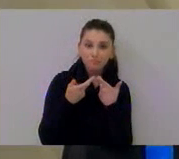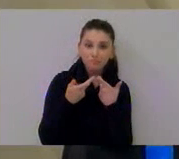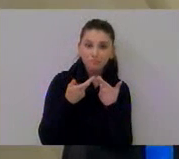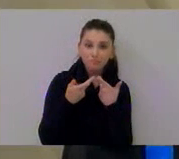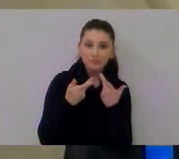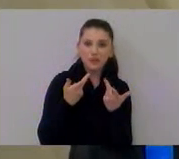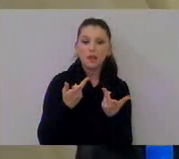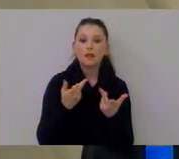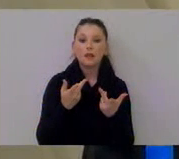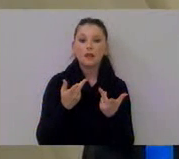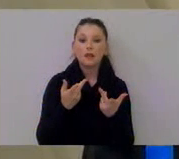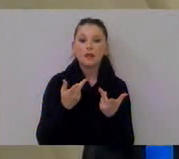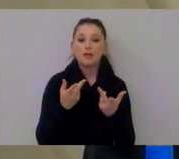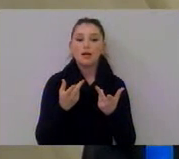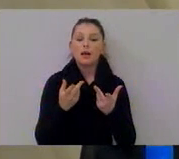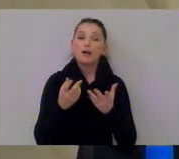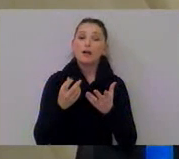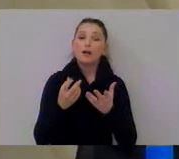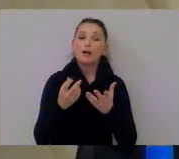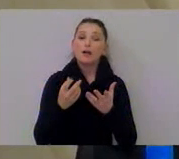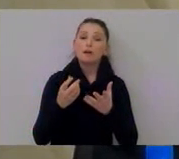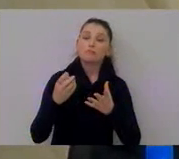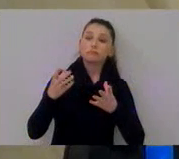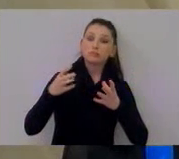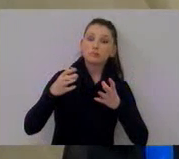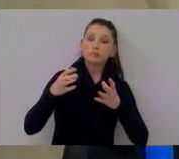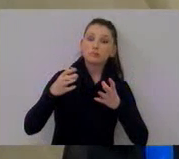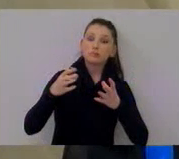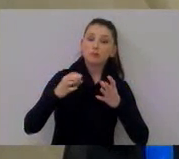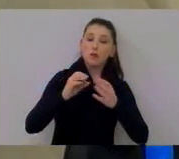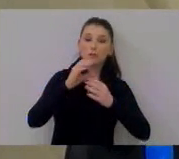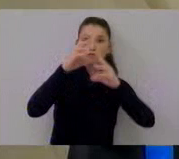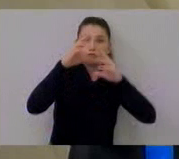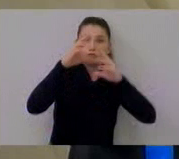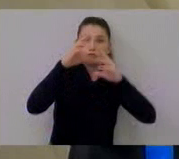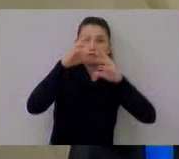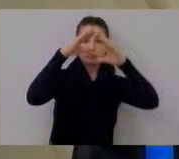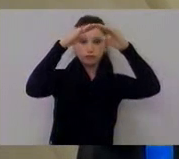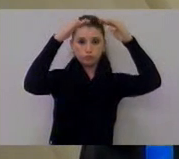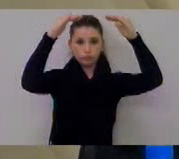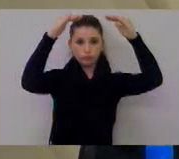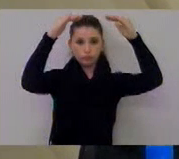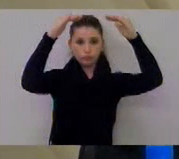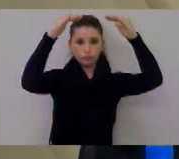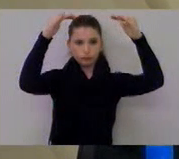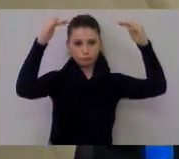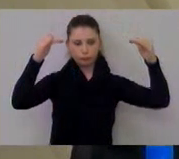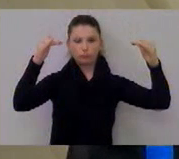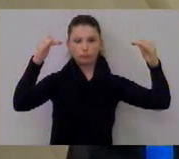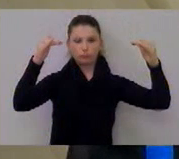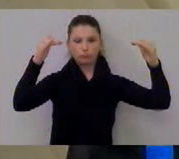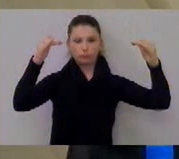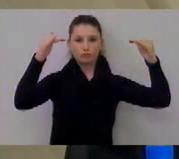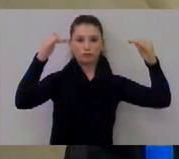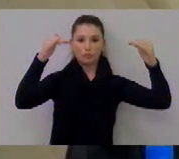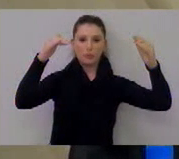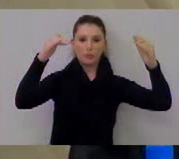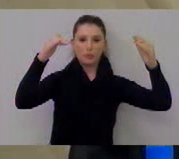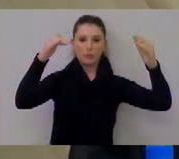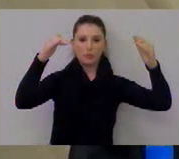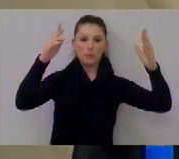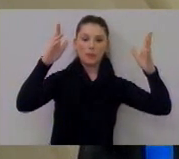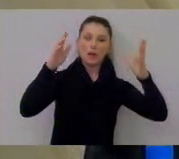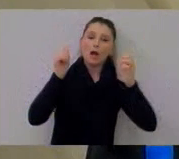colocação de todo na parte externa da estrutura da unidade